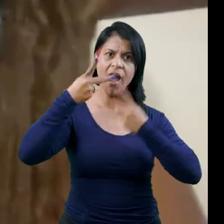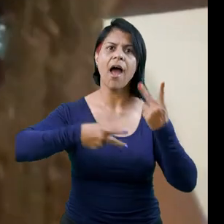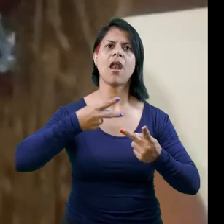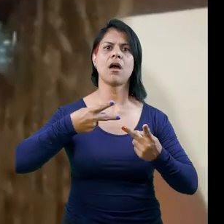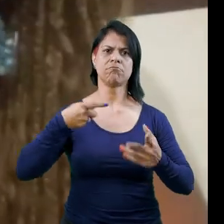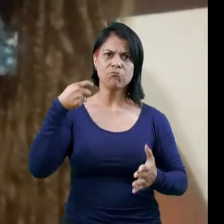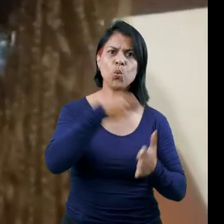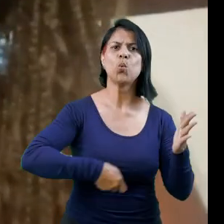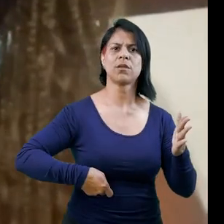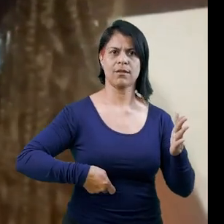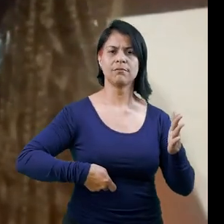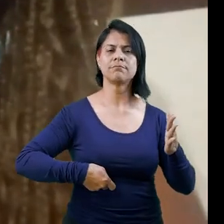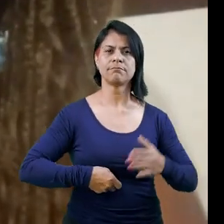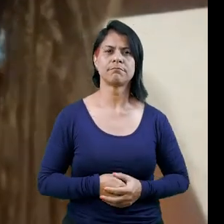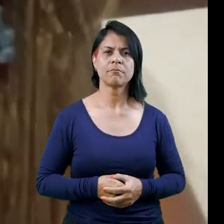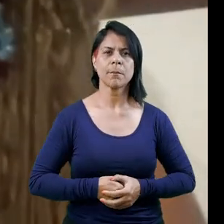isso que,